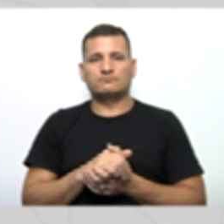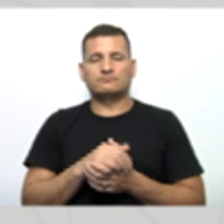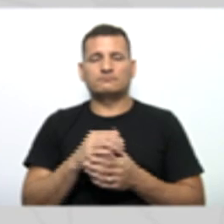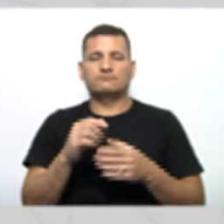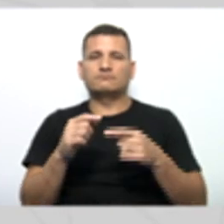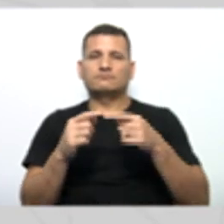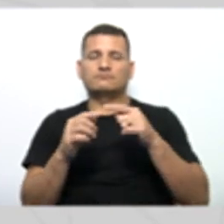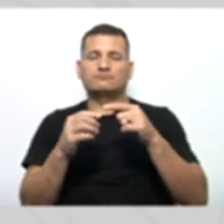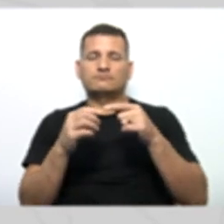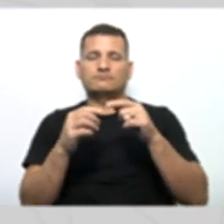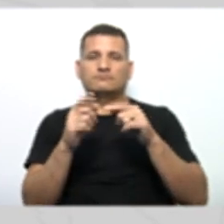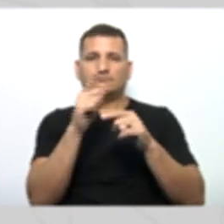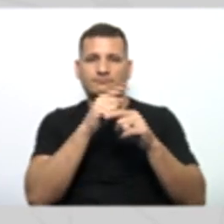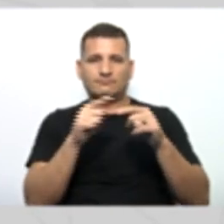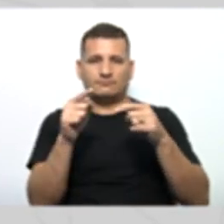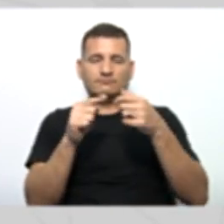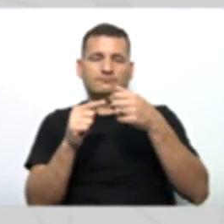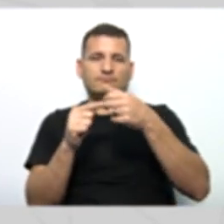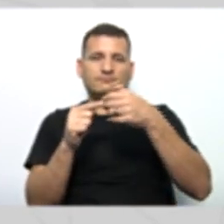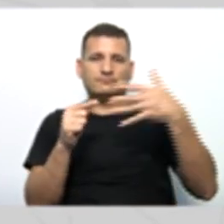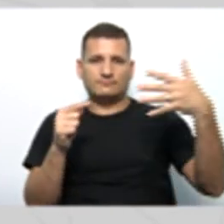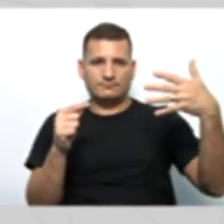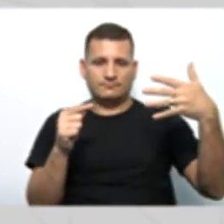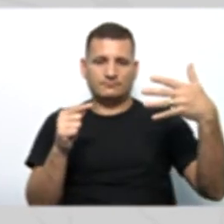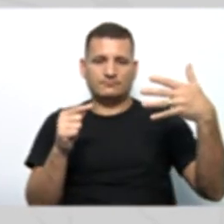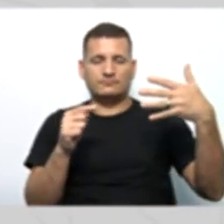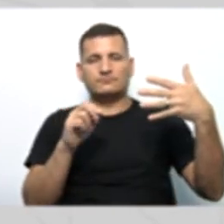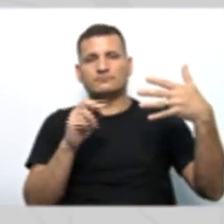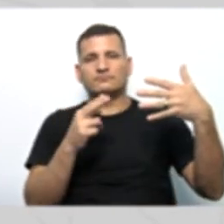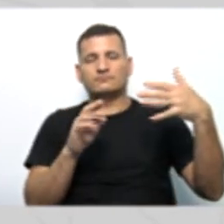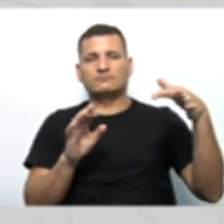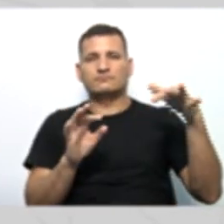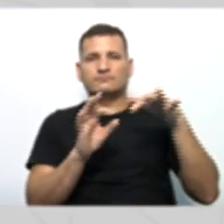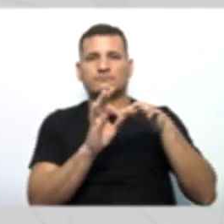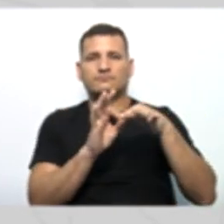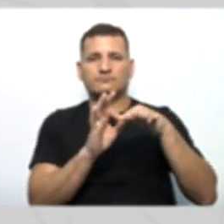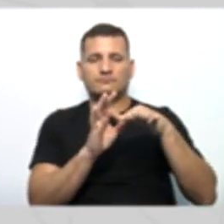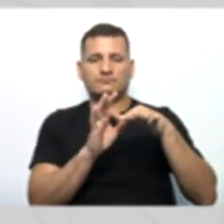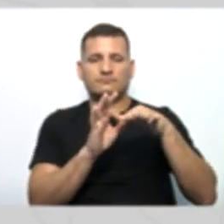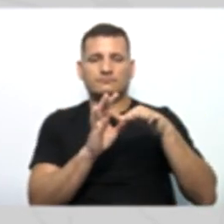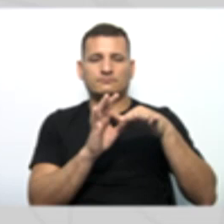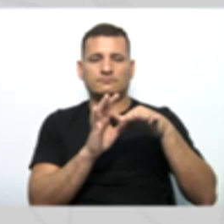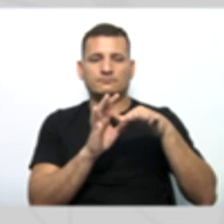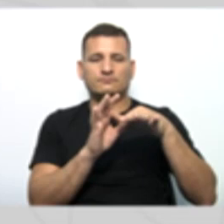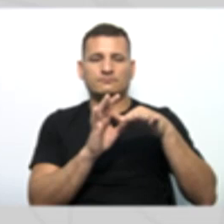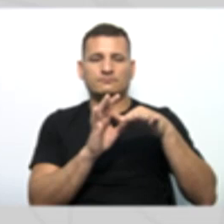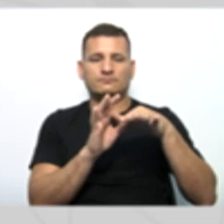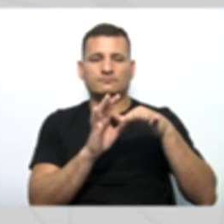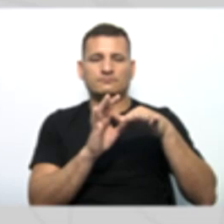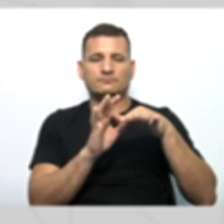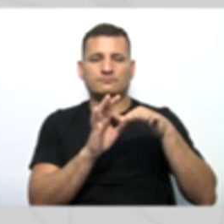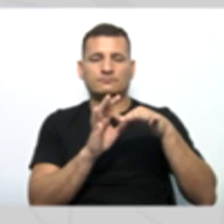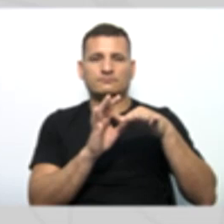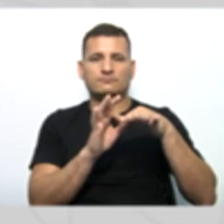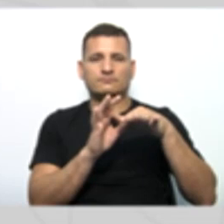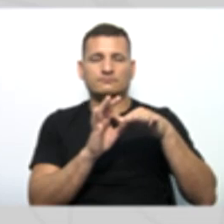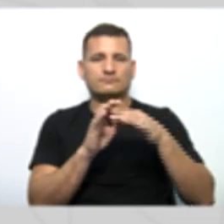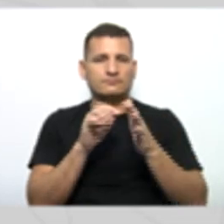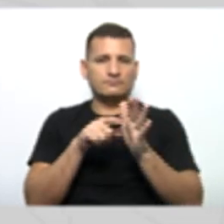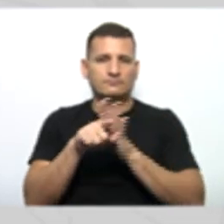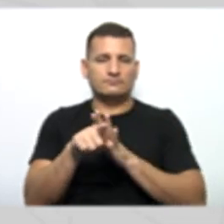extensão ou uma agregação. Quem lembra? Imprimir. Veja bem, eu vou fazer a pergunta para